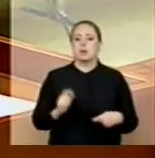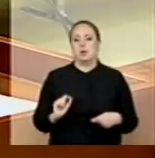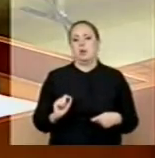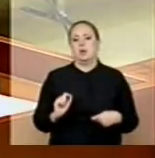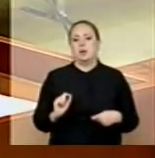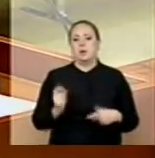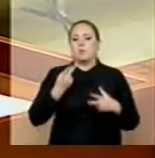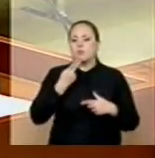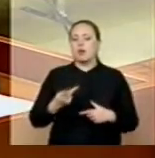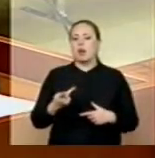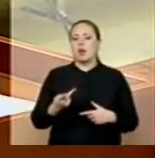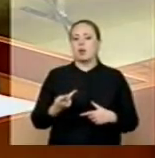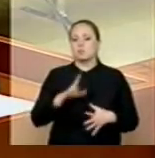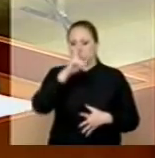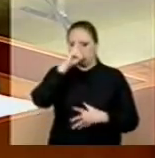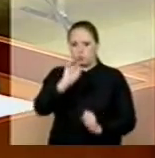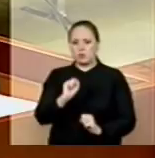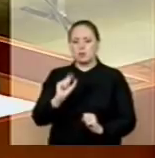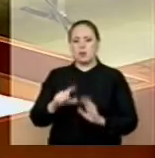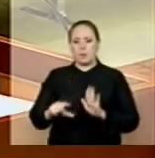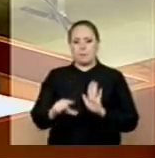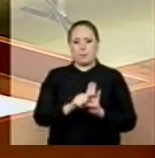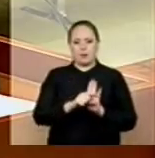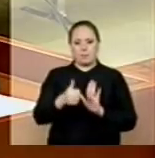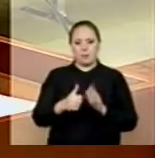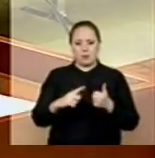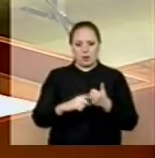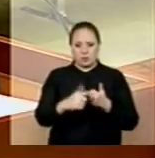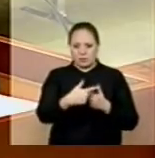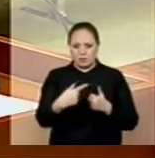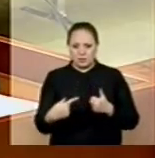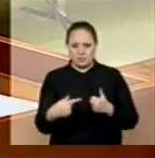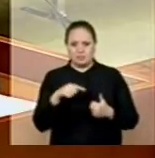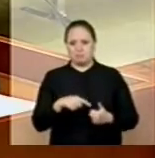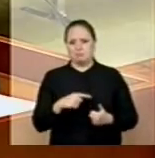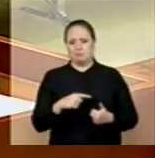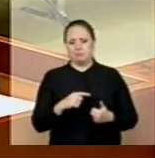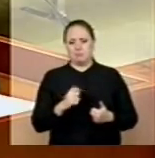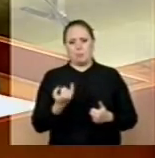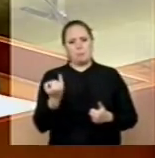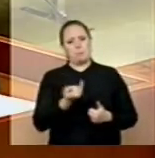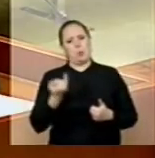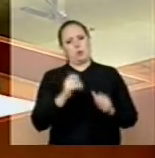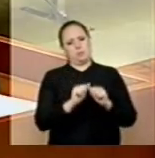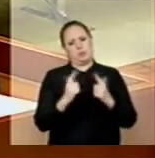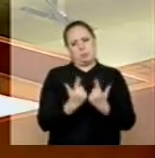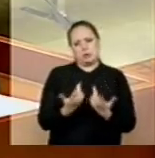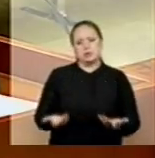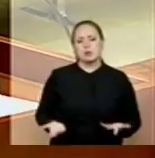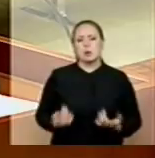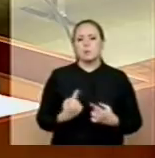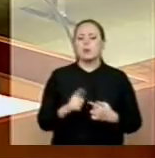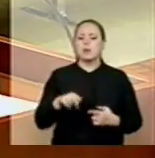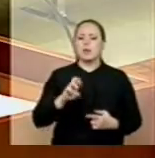é preciso dizer com muita força que o parágrafo 1º do artigo 27, isso é muito caro para as Assembleias Legislativas, porque, como foi dito aqui, estabelece um